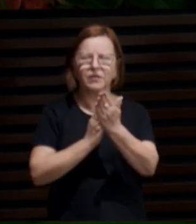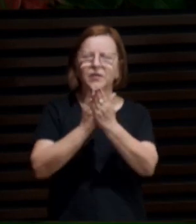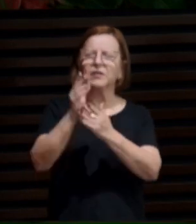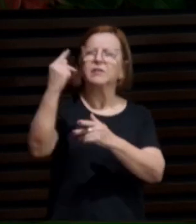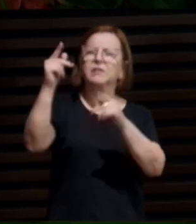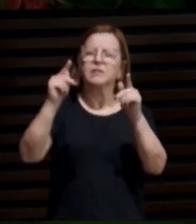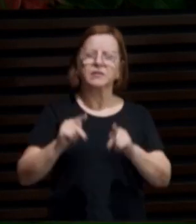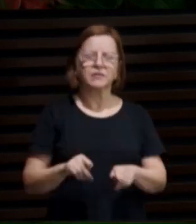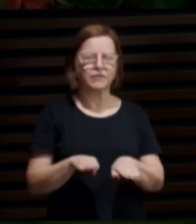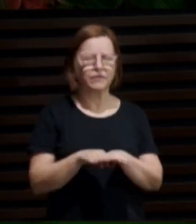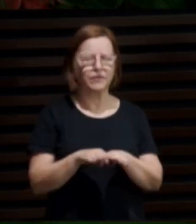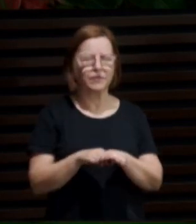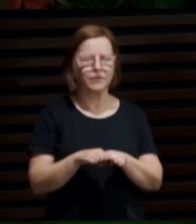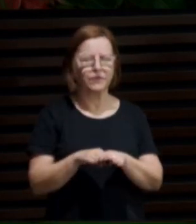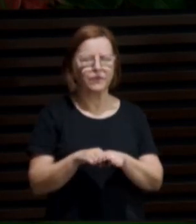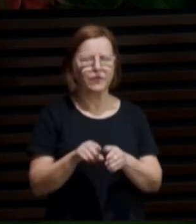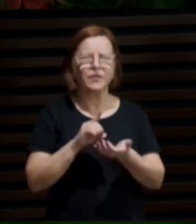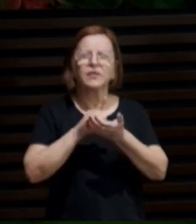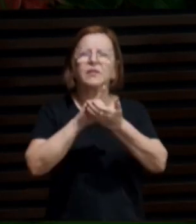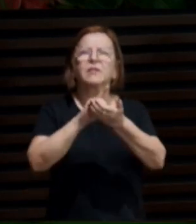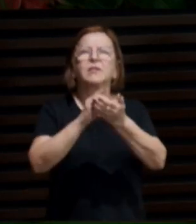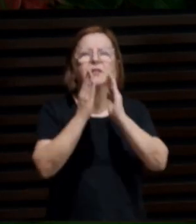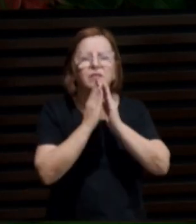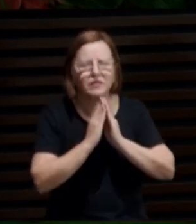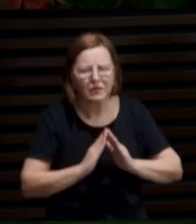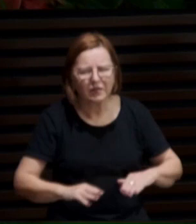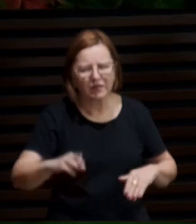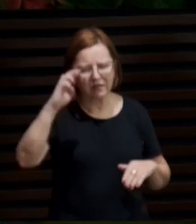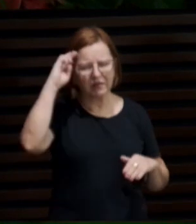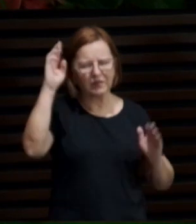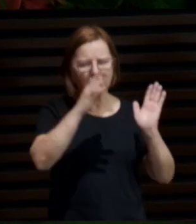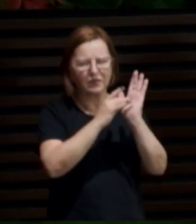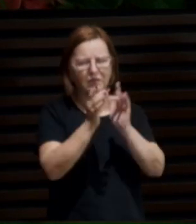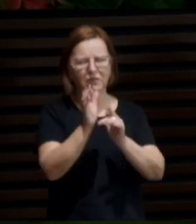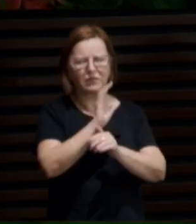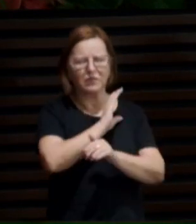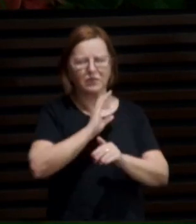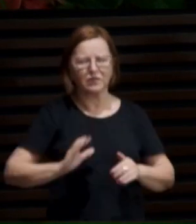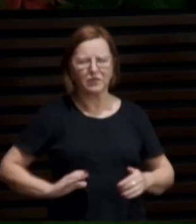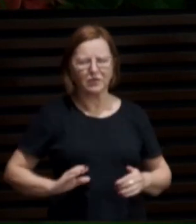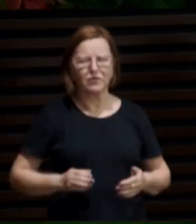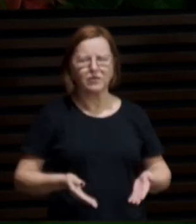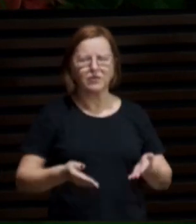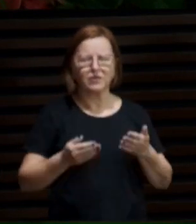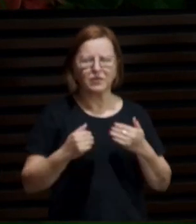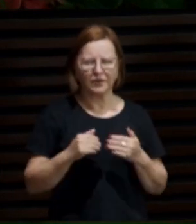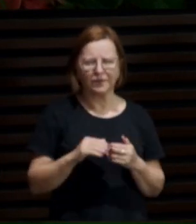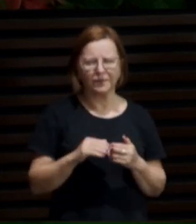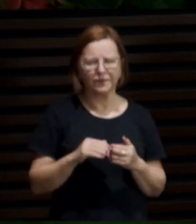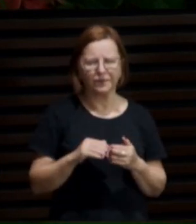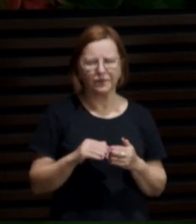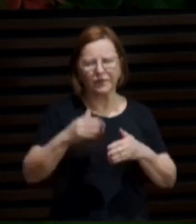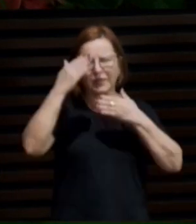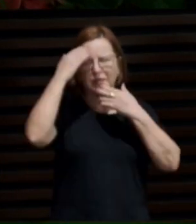também foi a oferta de adoração que o Senhor Jesus Cristo, ao ofertar a sua vida a ti. Eu te agradeço porque o Senhor